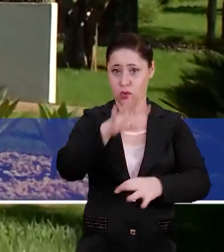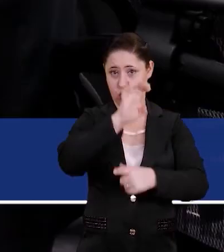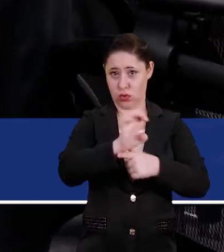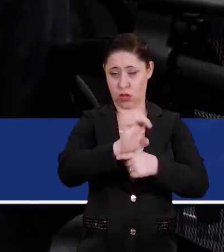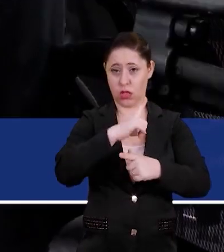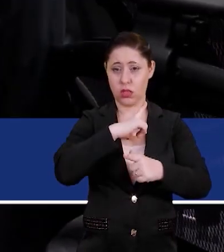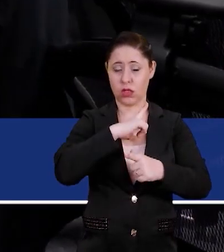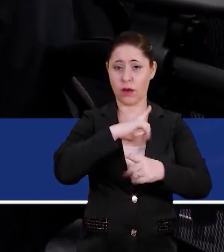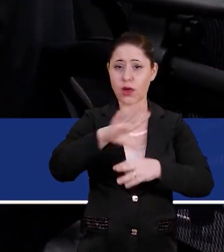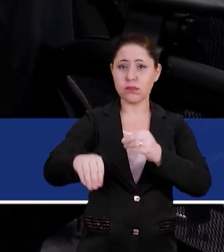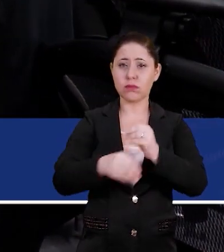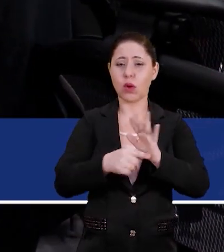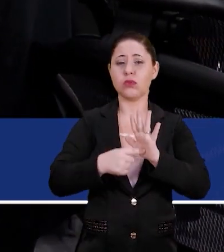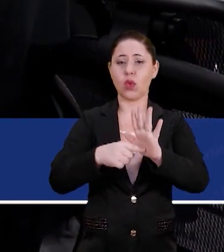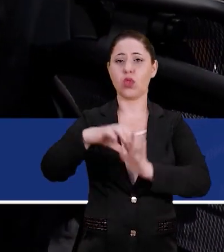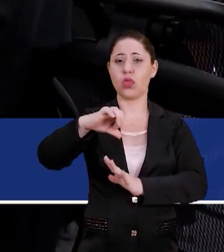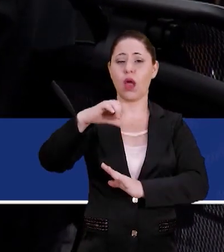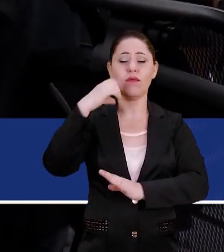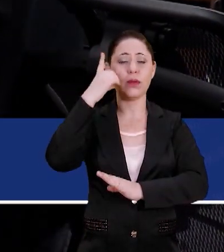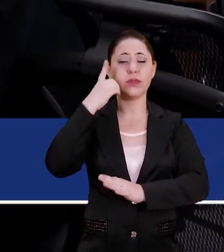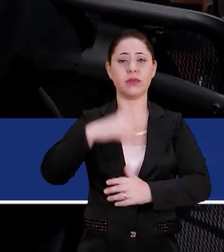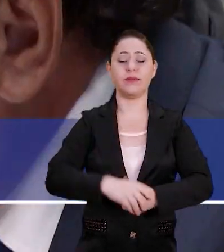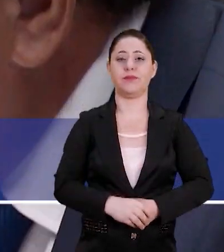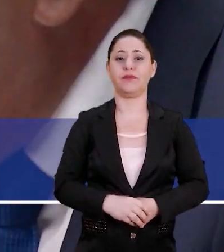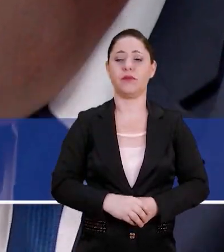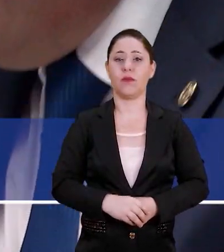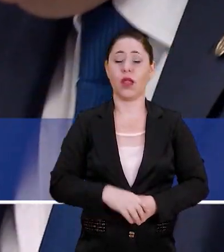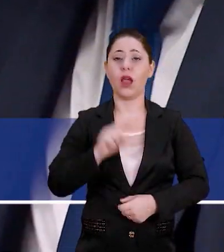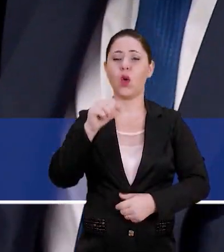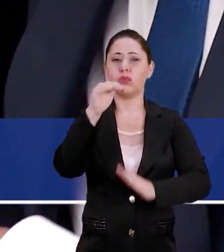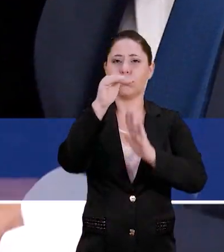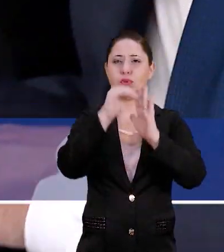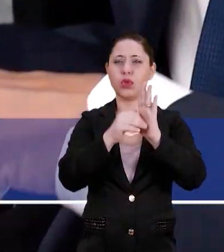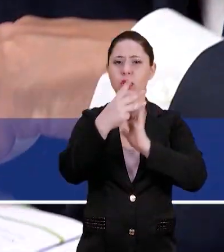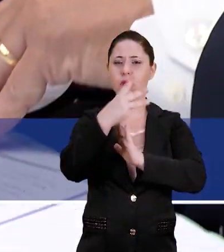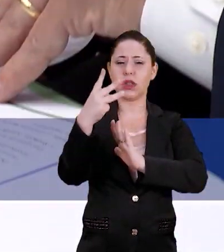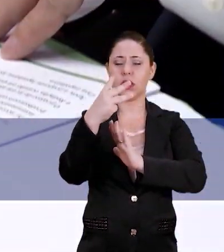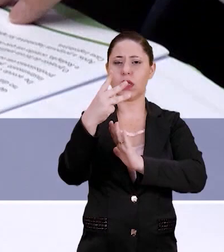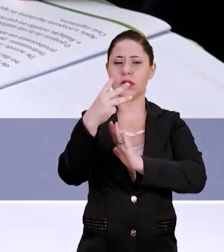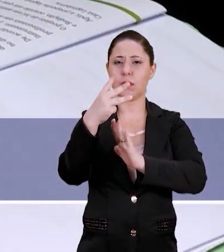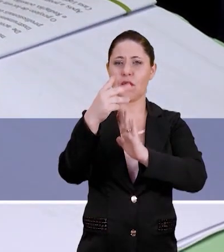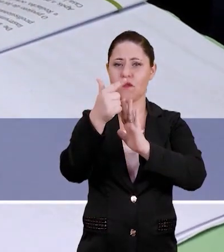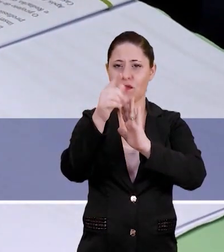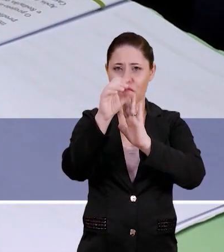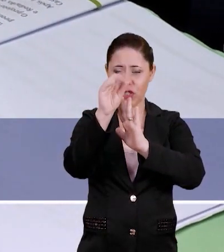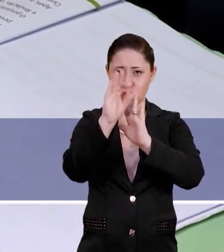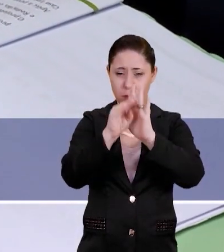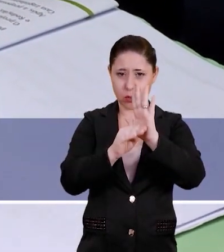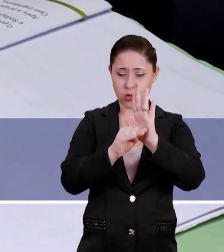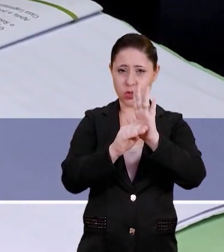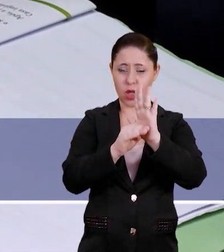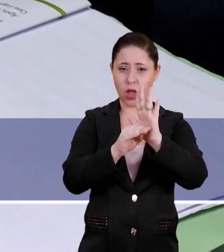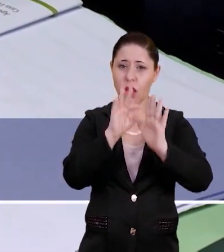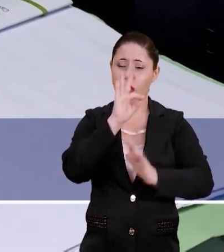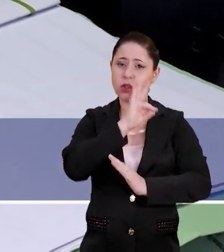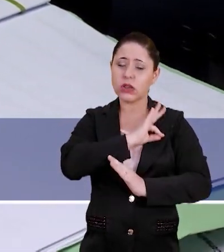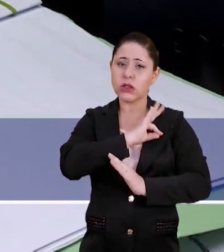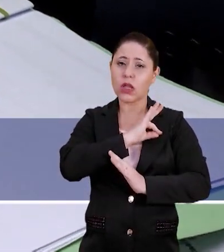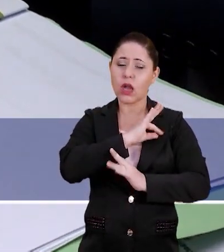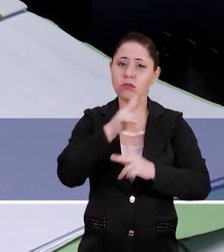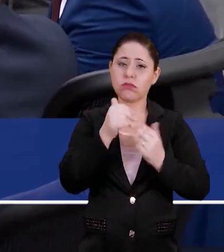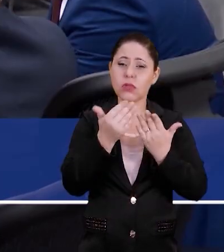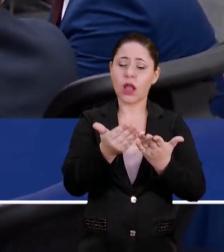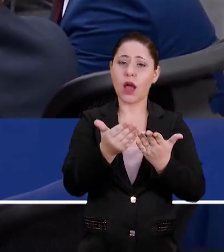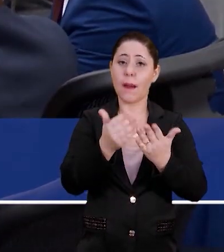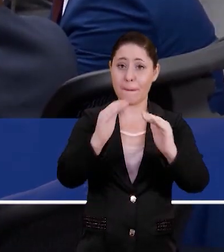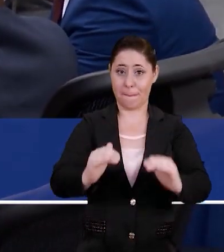Estado, teve apresentada emenda por 9 parlamentares. Esta reduz de 33% para 20% a concessão de